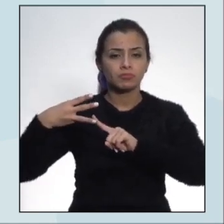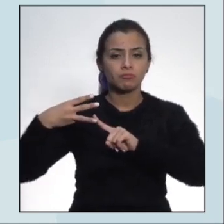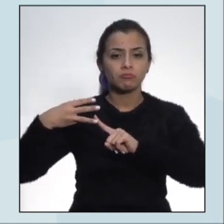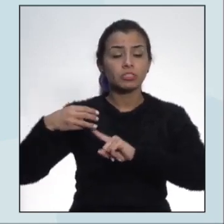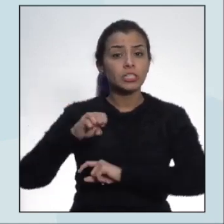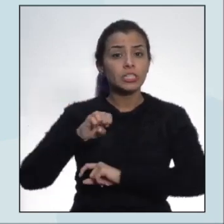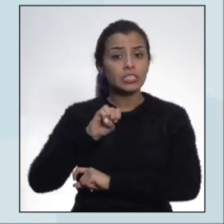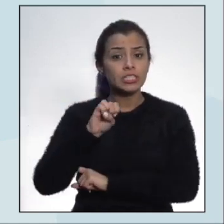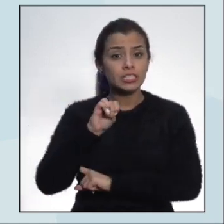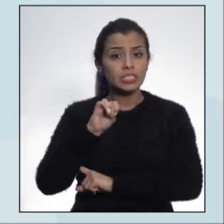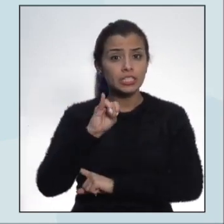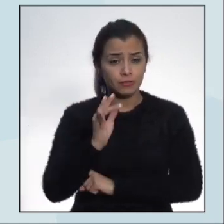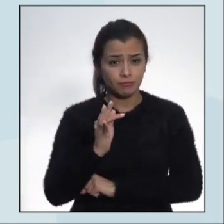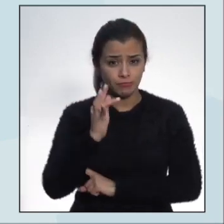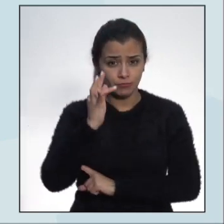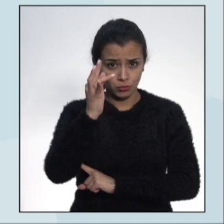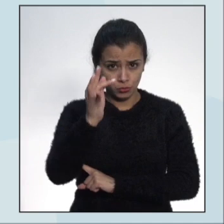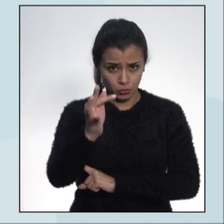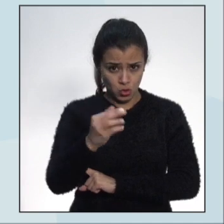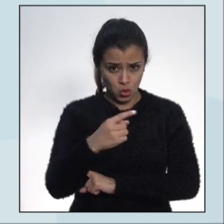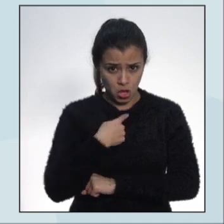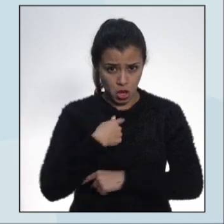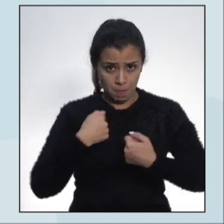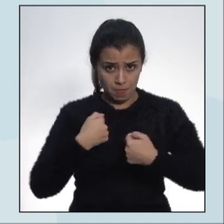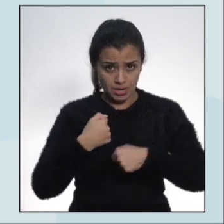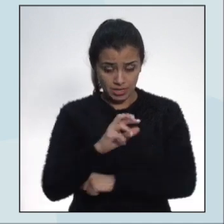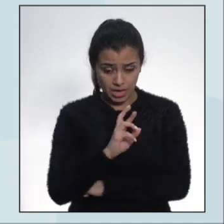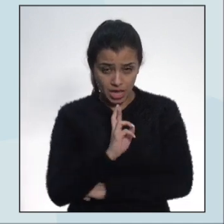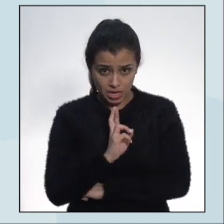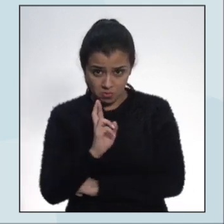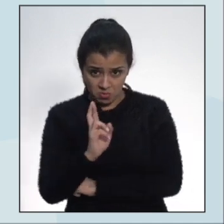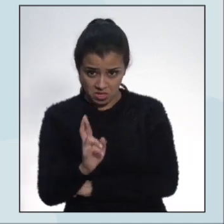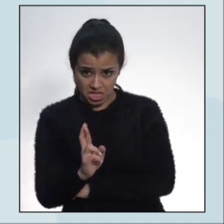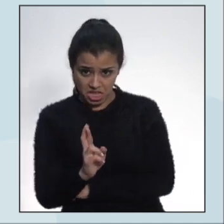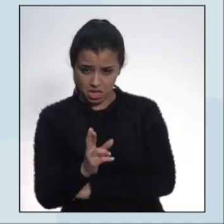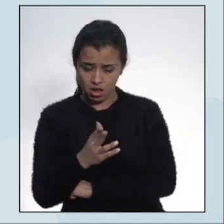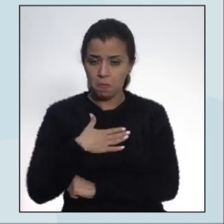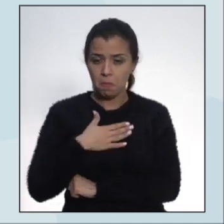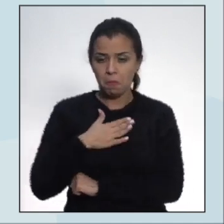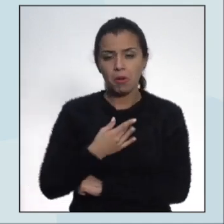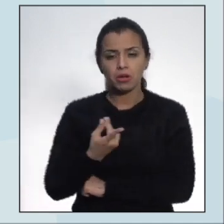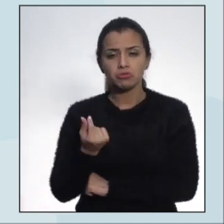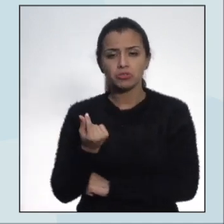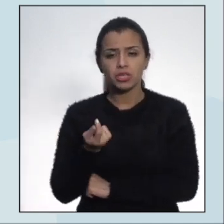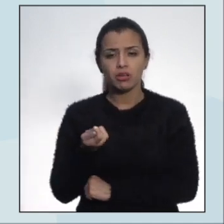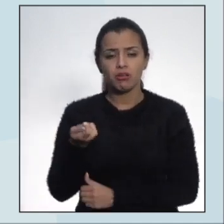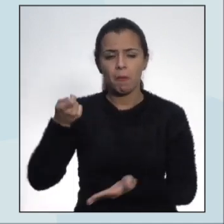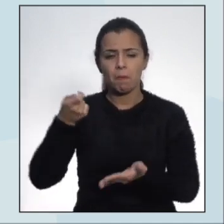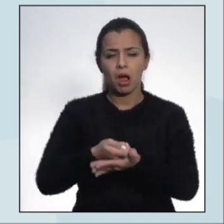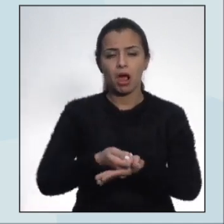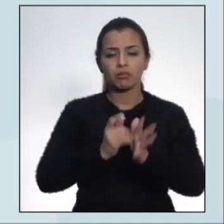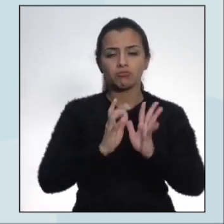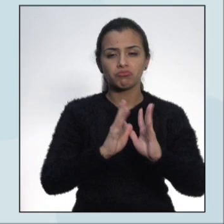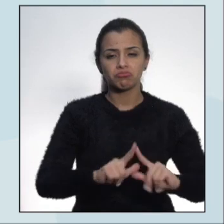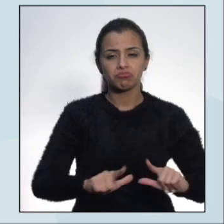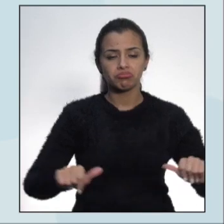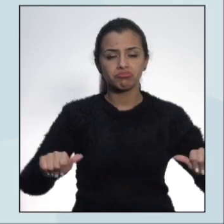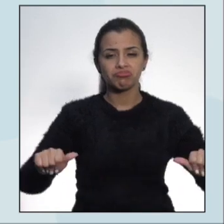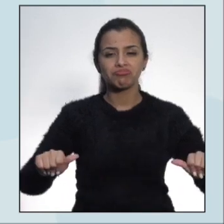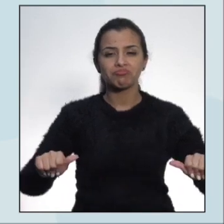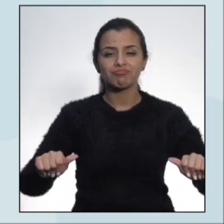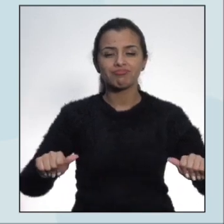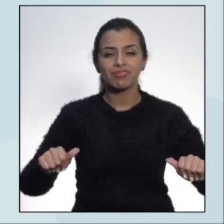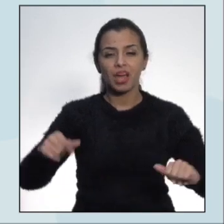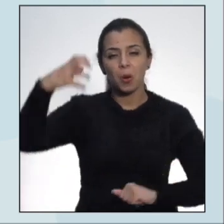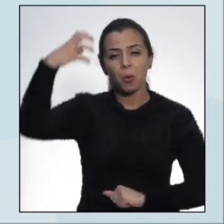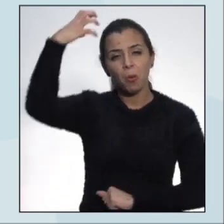tiver de responder pelos meus atos, o ouro justificar-me-á e serei limpo de culpa. O que ele está falando aí é que se o